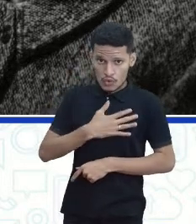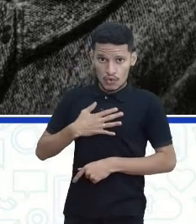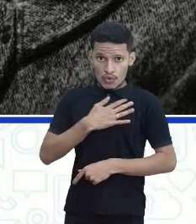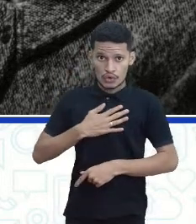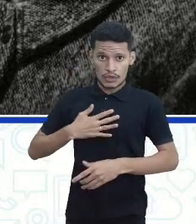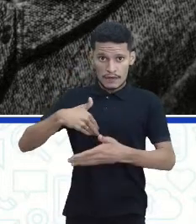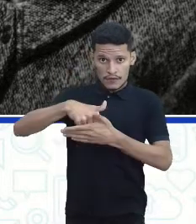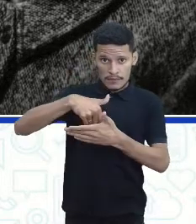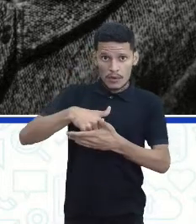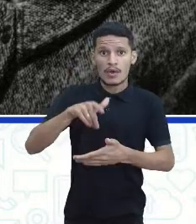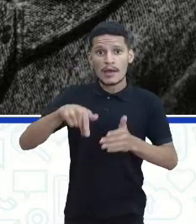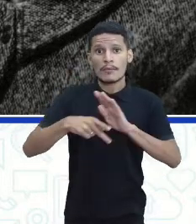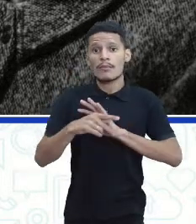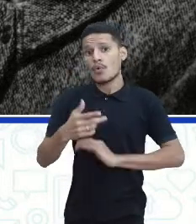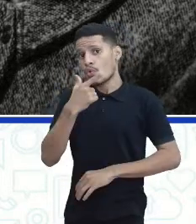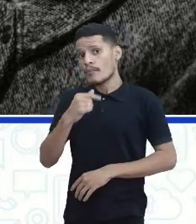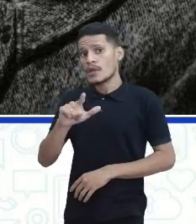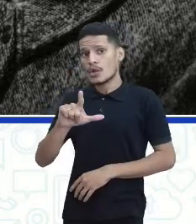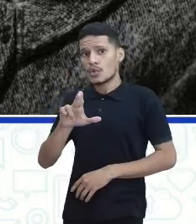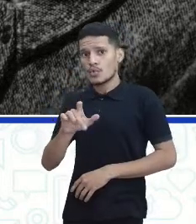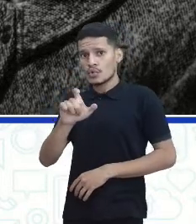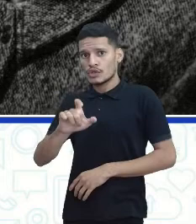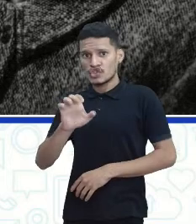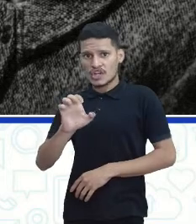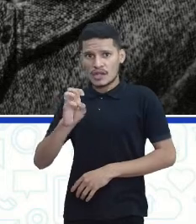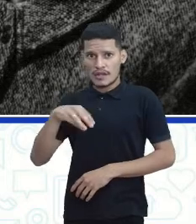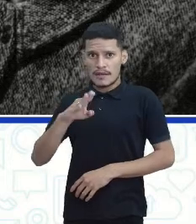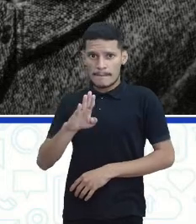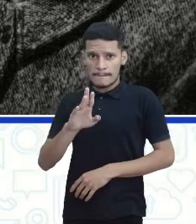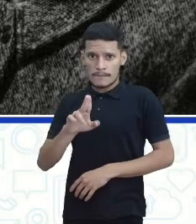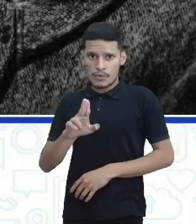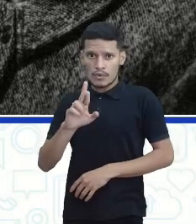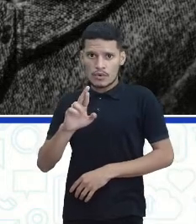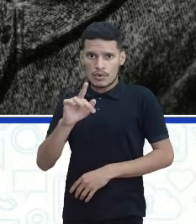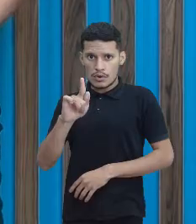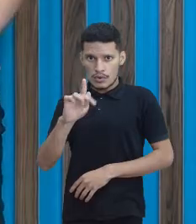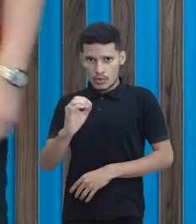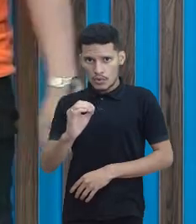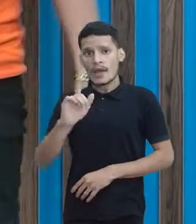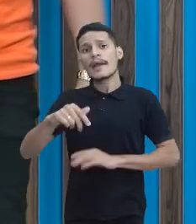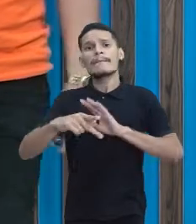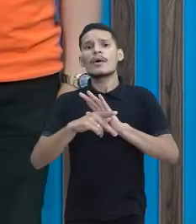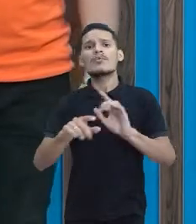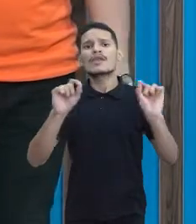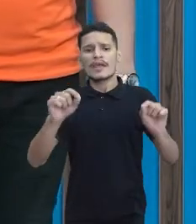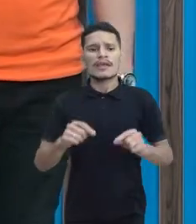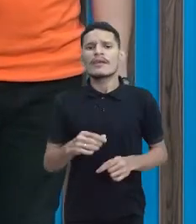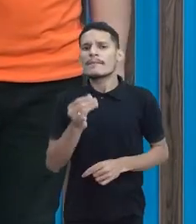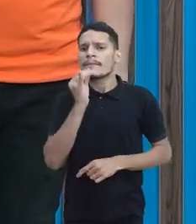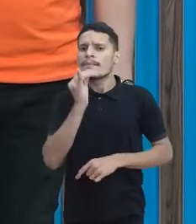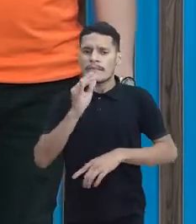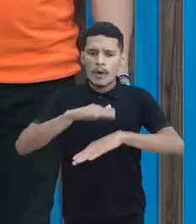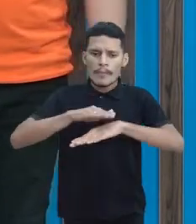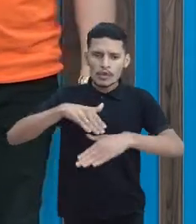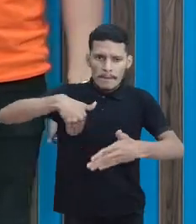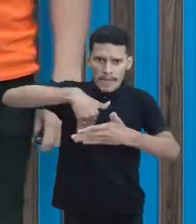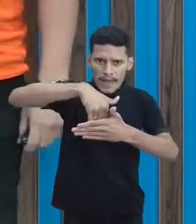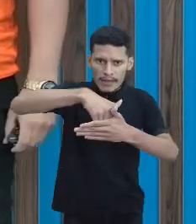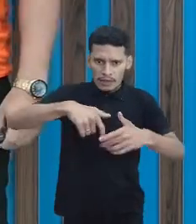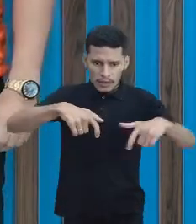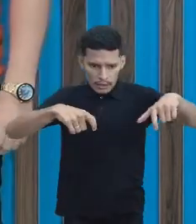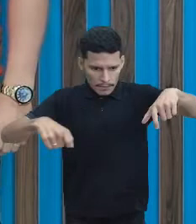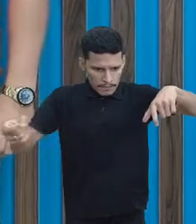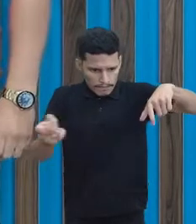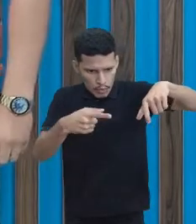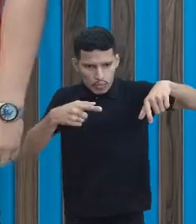Vanderlei Luxemburgo, né? A questão de futebol, disputa de pênalti, as pessoas dizem que pênalti é loteria, ele disse, não, nada de loteria. A tradução para o